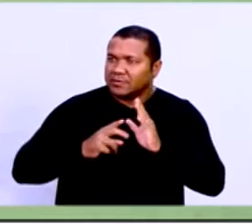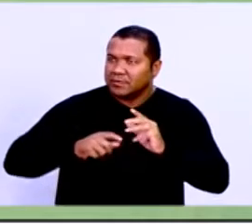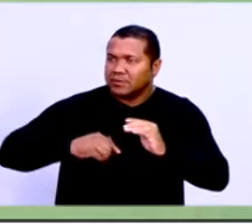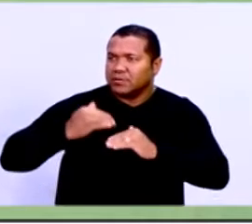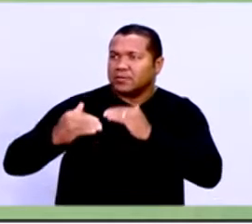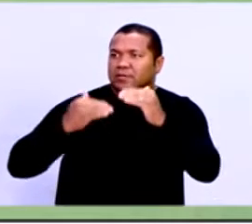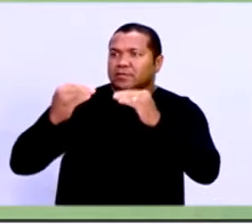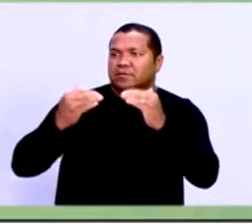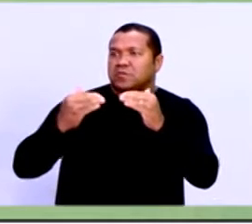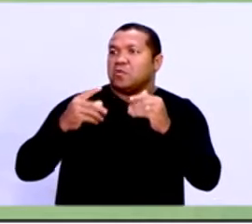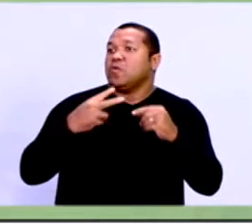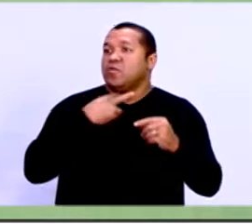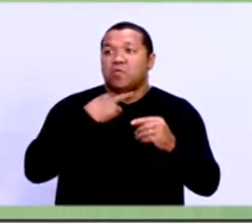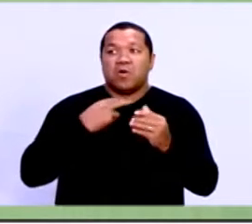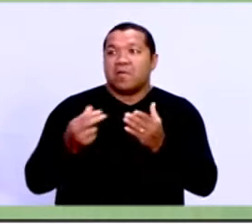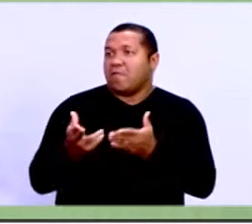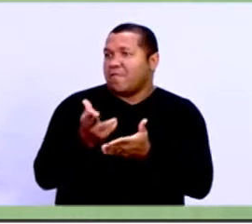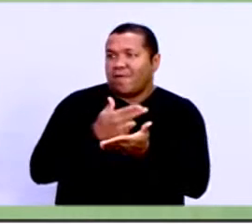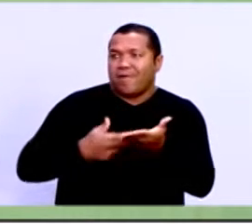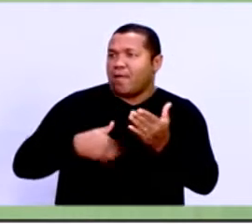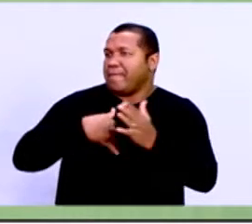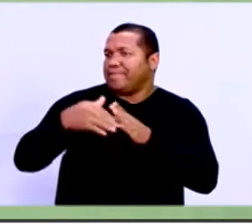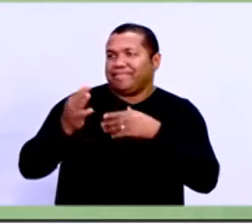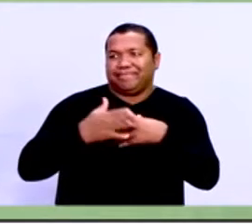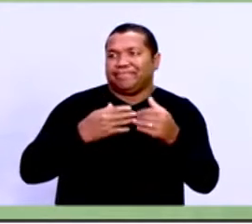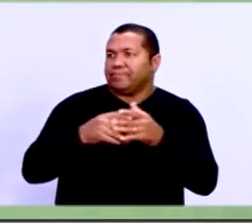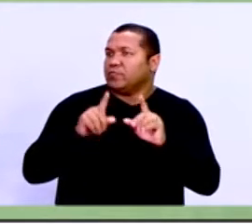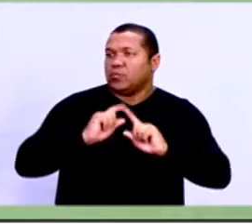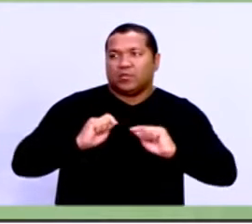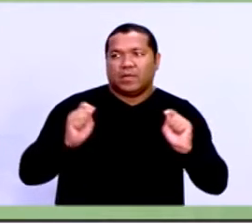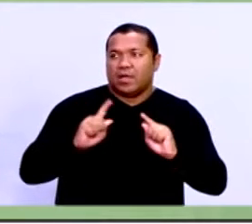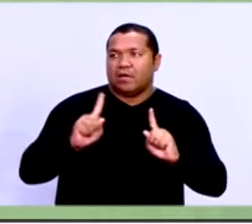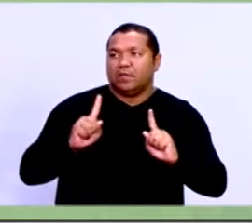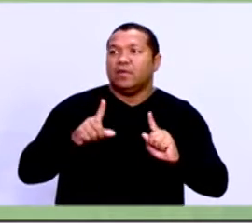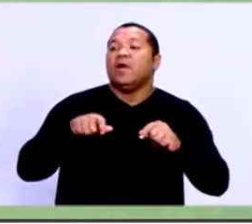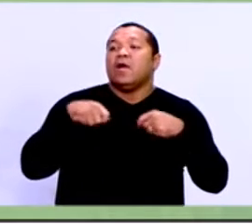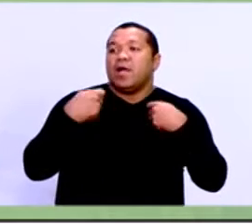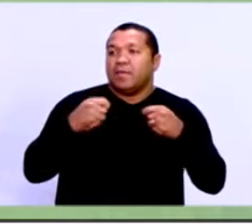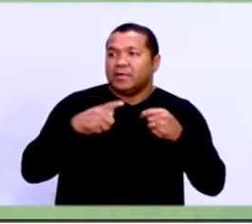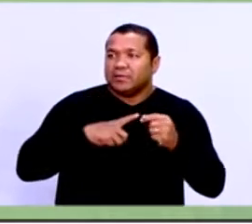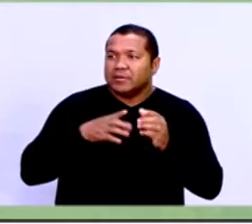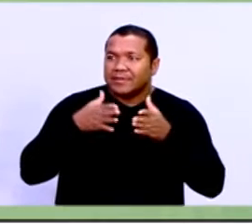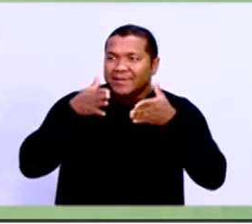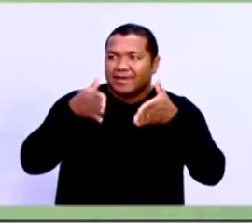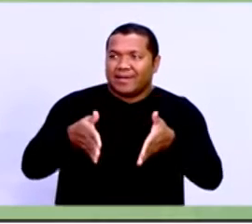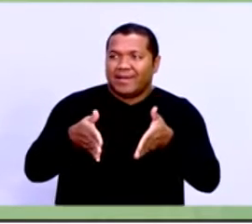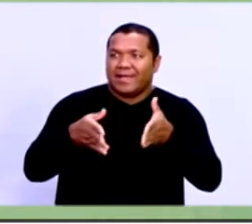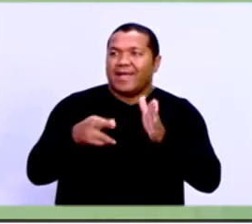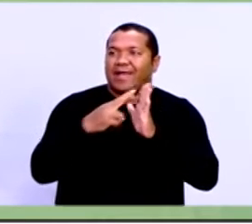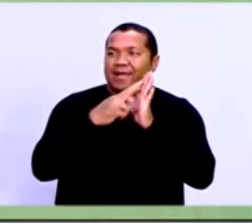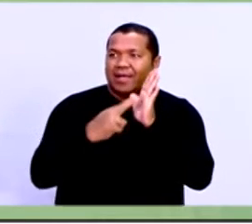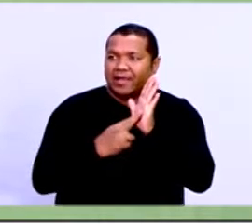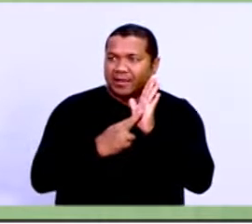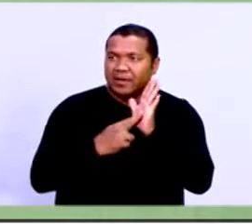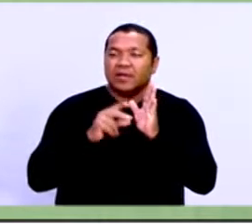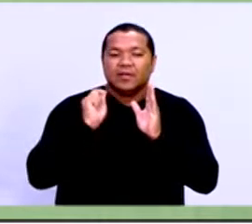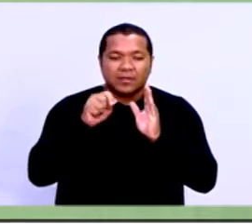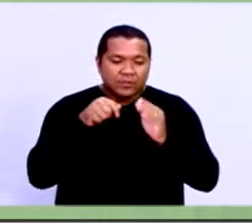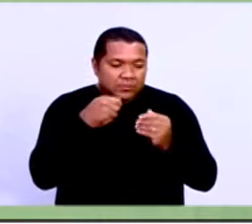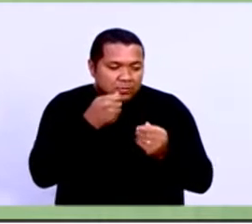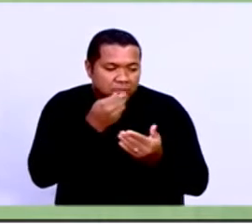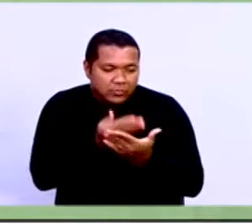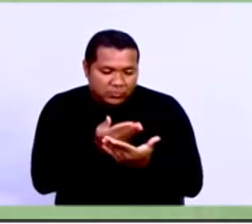jeito existem padrões que aliás já foram testados e é estudado isso é e